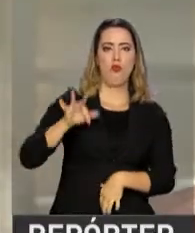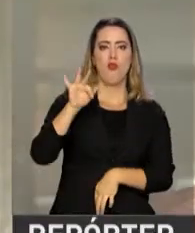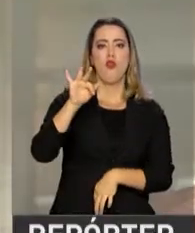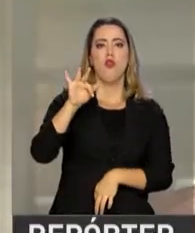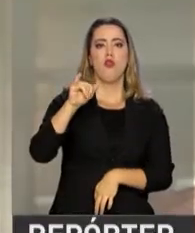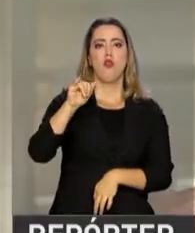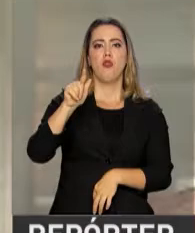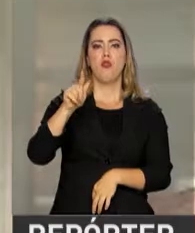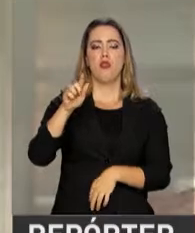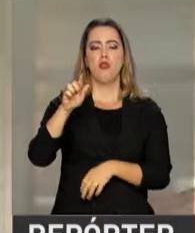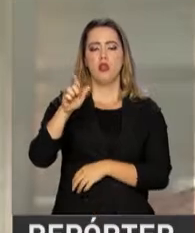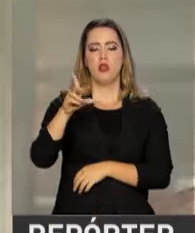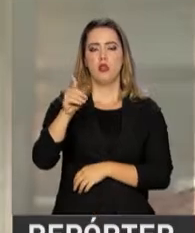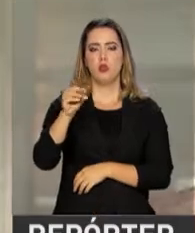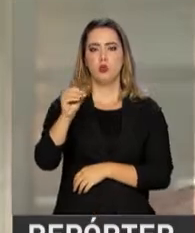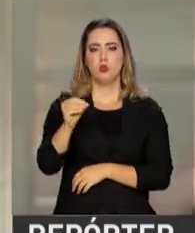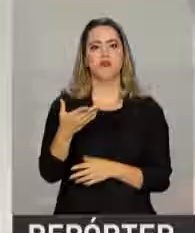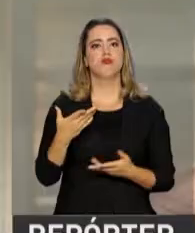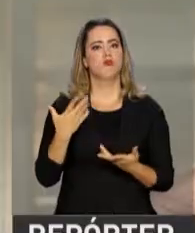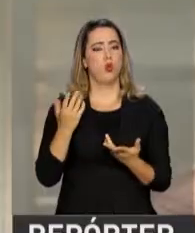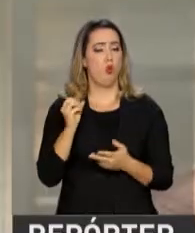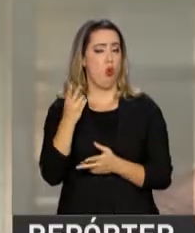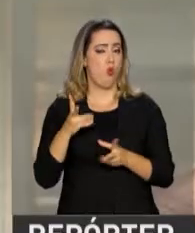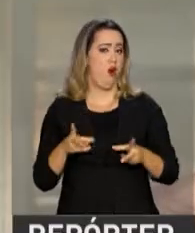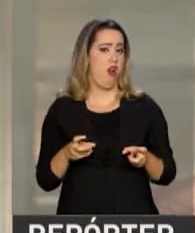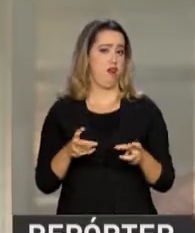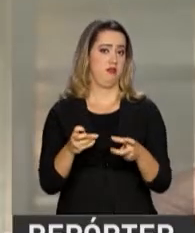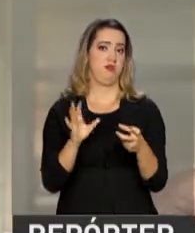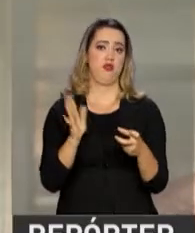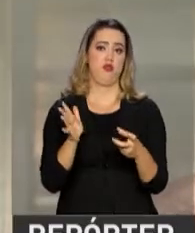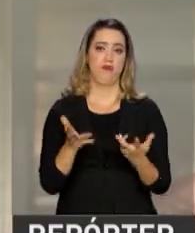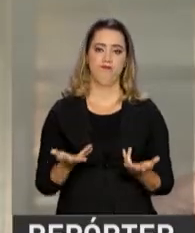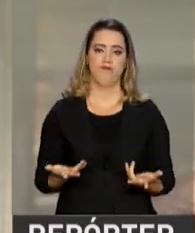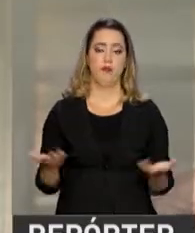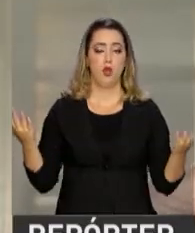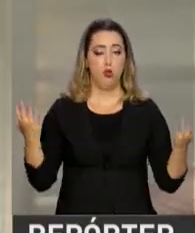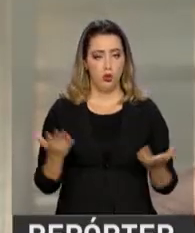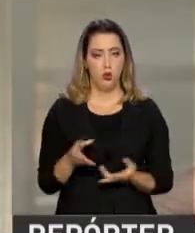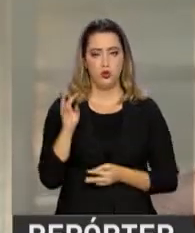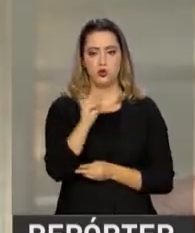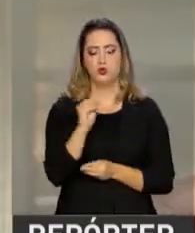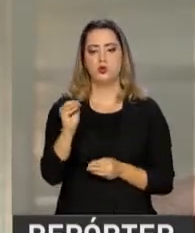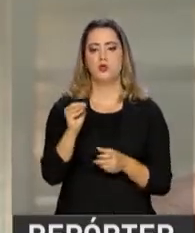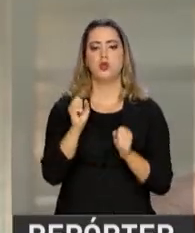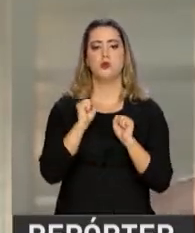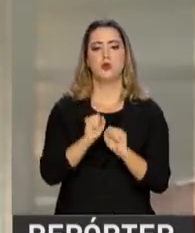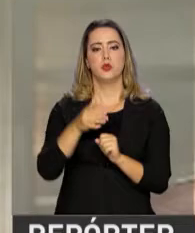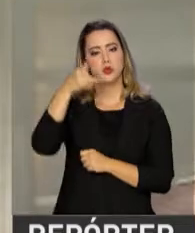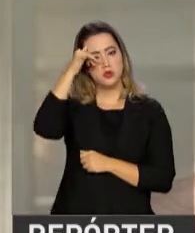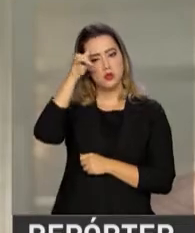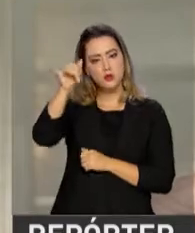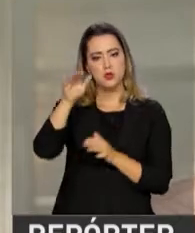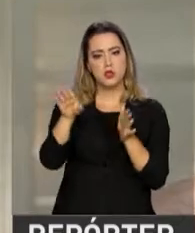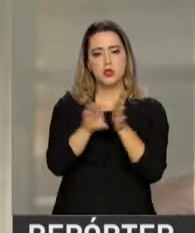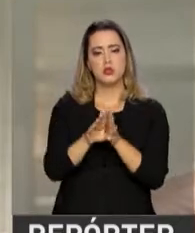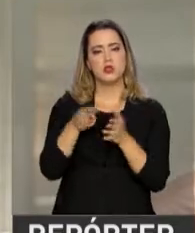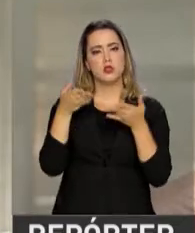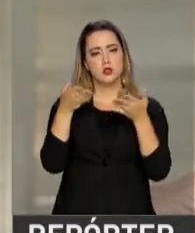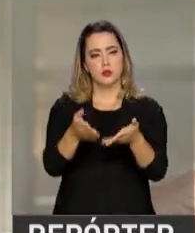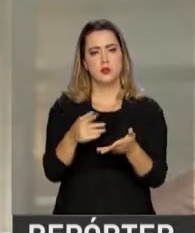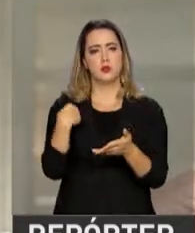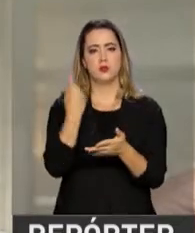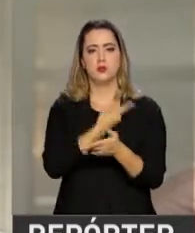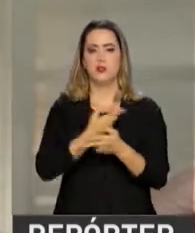com aparecimento de câncer de fígado. Os tratamentos atuais, eles podem evitar chegar nessa fase, e é o que a